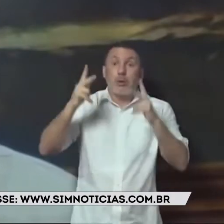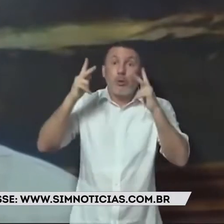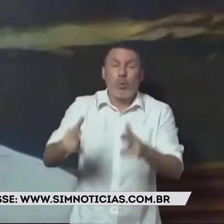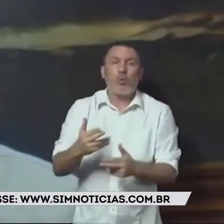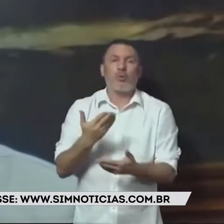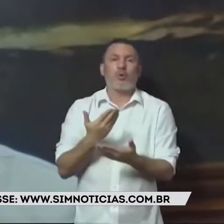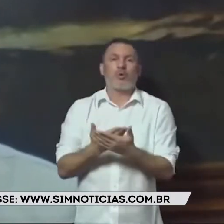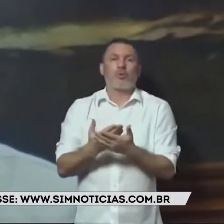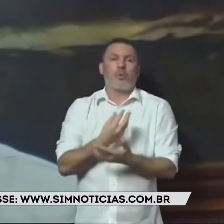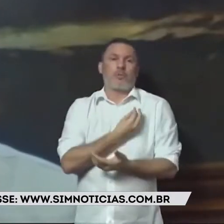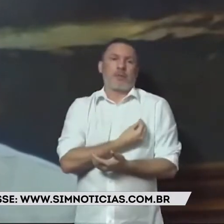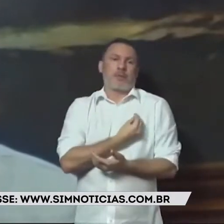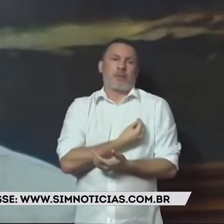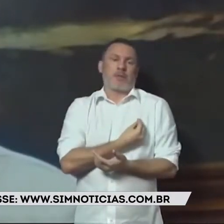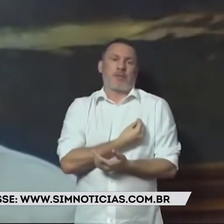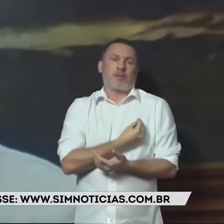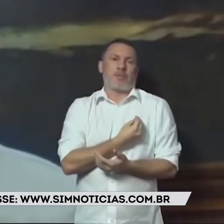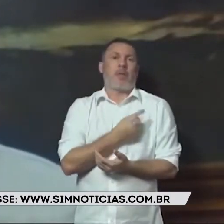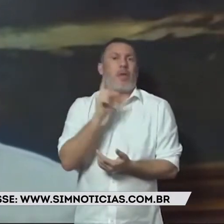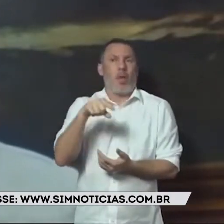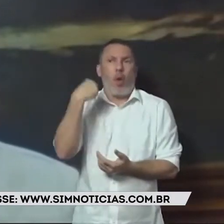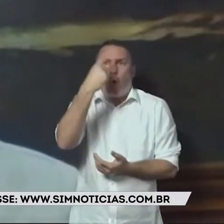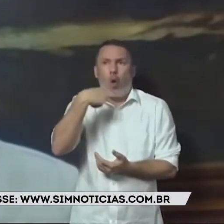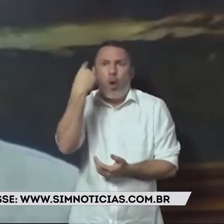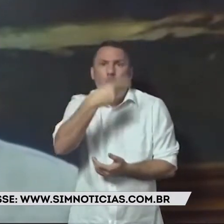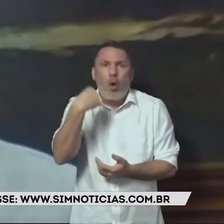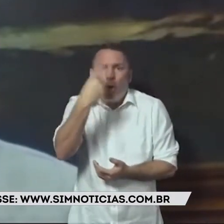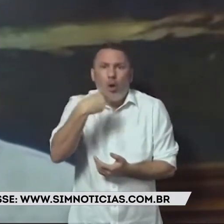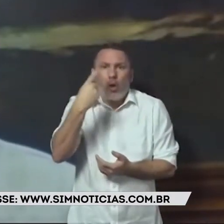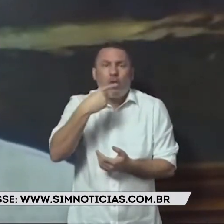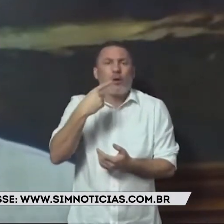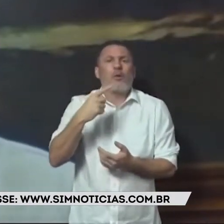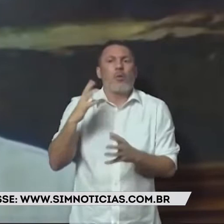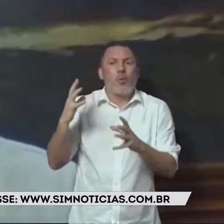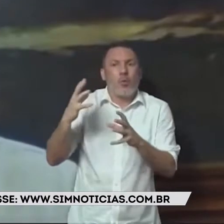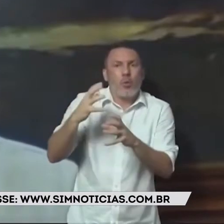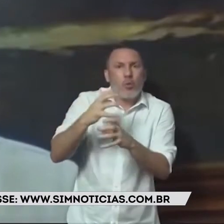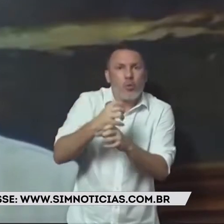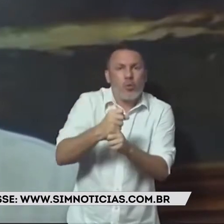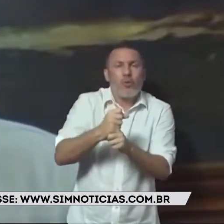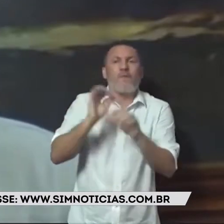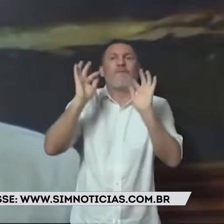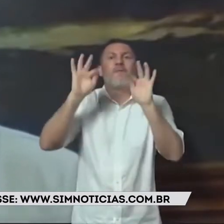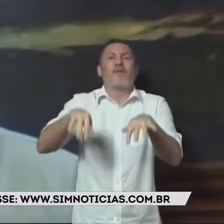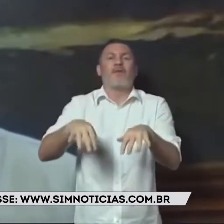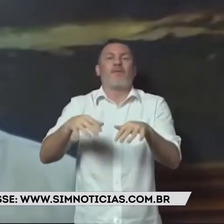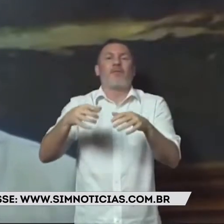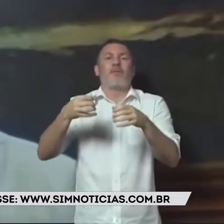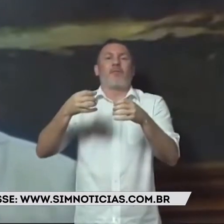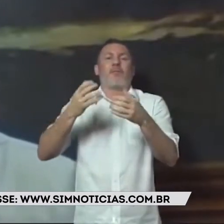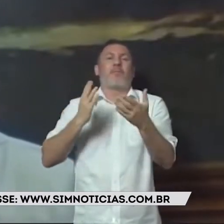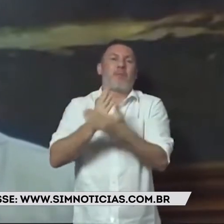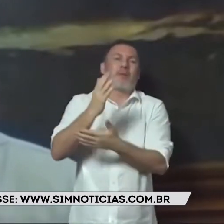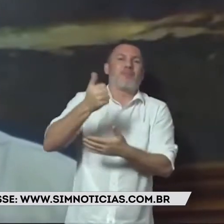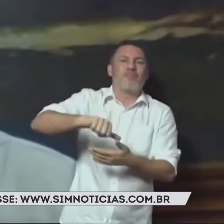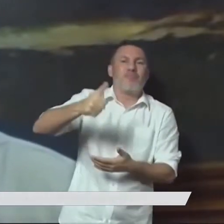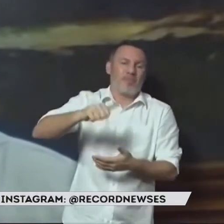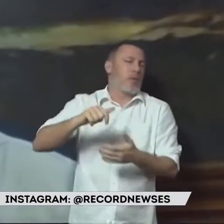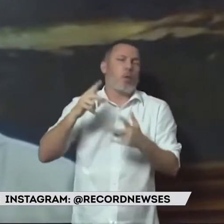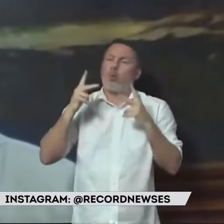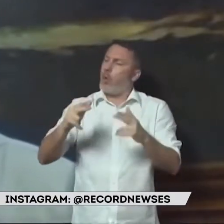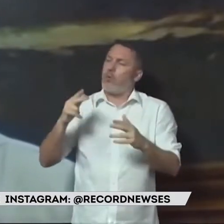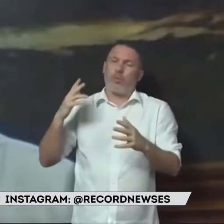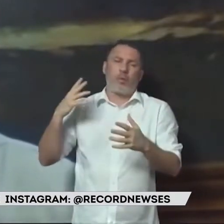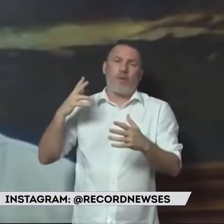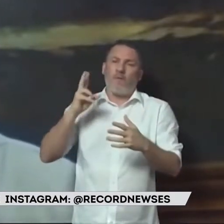acontecendo ao longo desses últimos 3 meses. Para quem não tem condições de fazer uso da tecnologia como